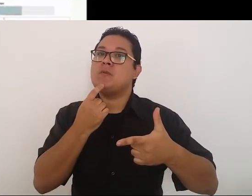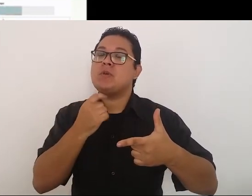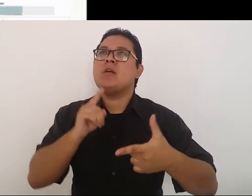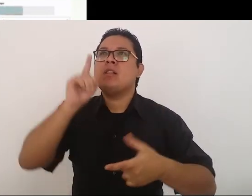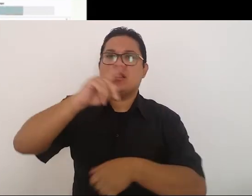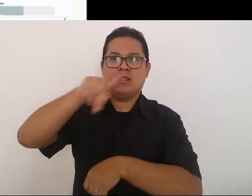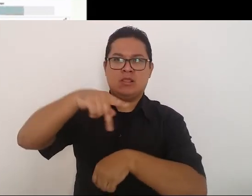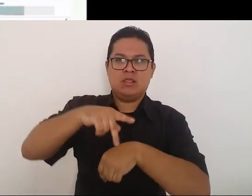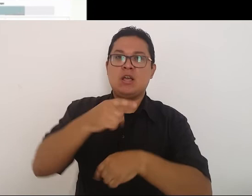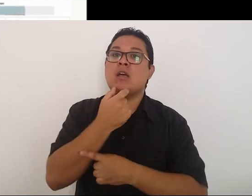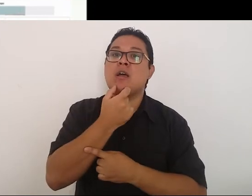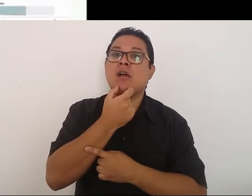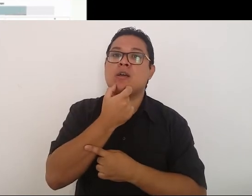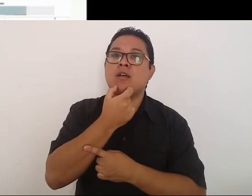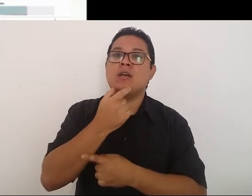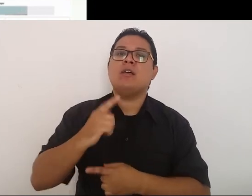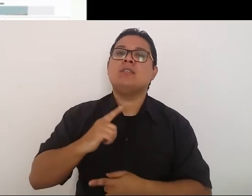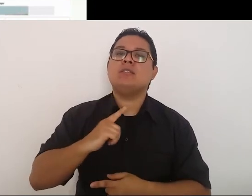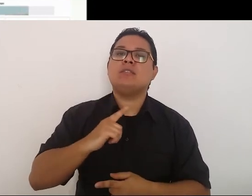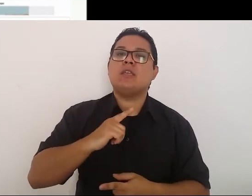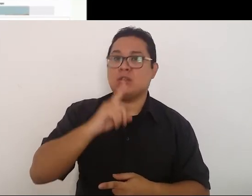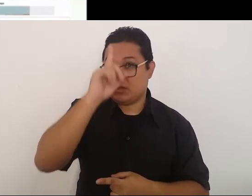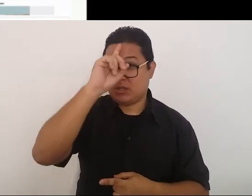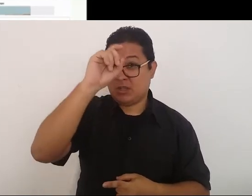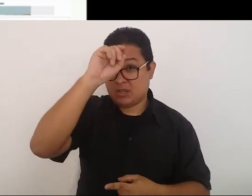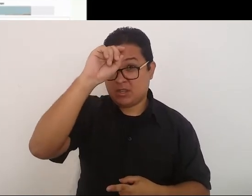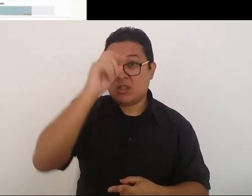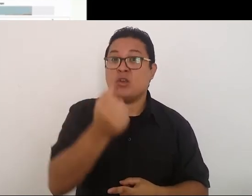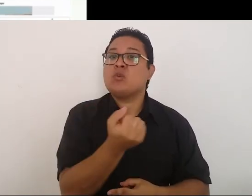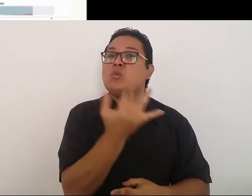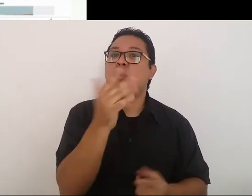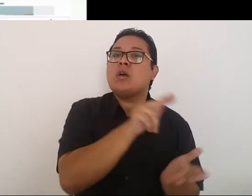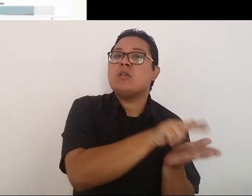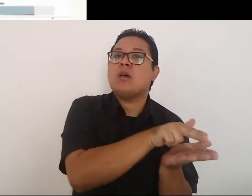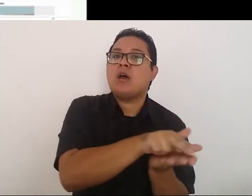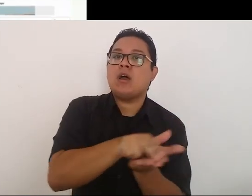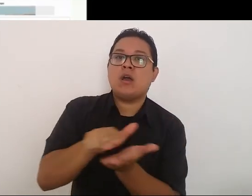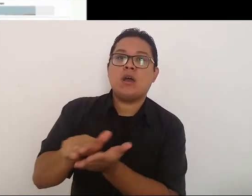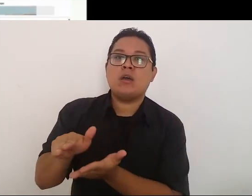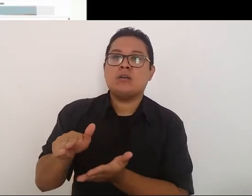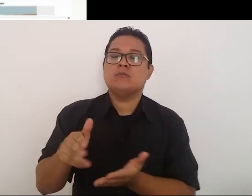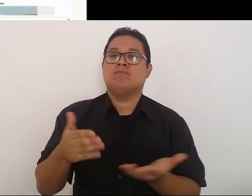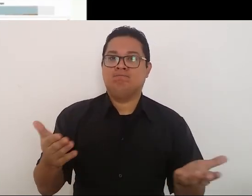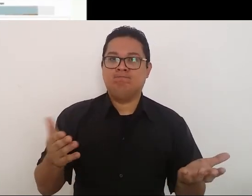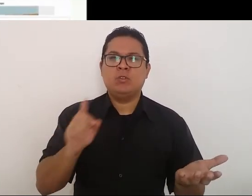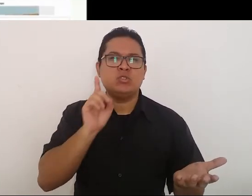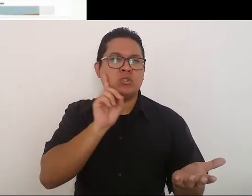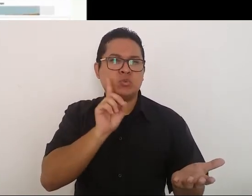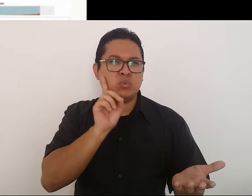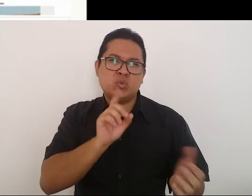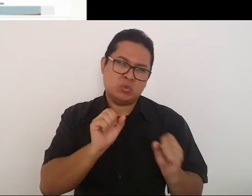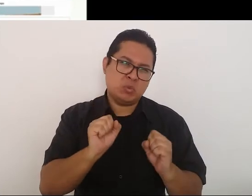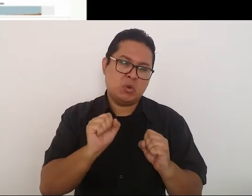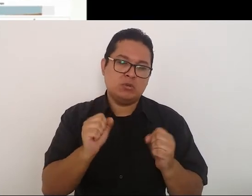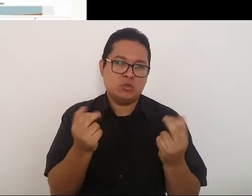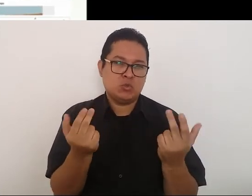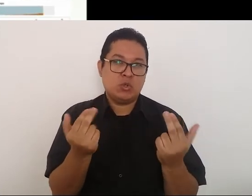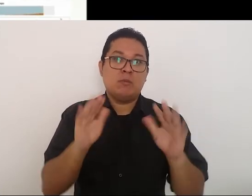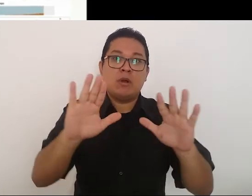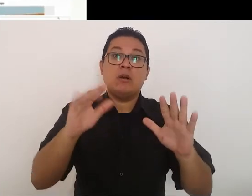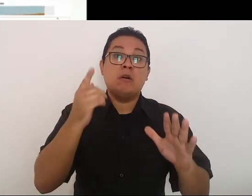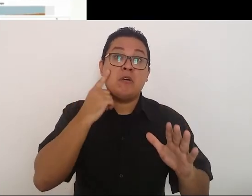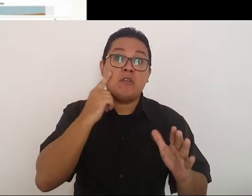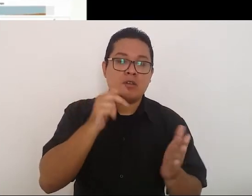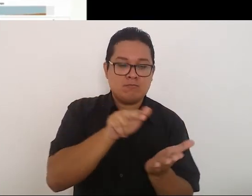Tá? Proporcionalmente seria mais ou menos a coisa dos Estados Unidos também. Se os governos não fizerem nada, o número